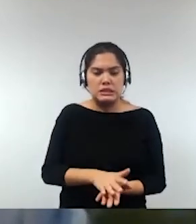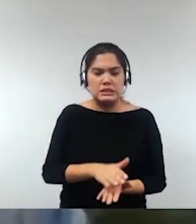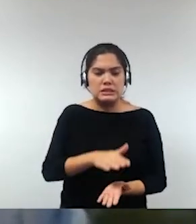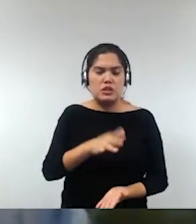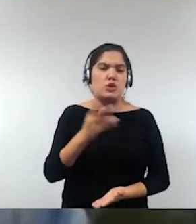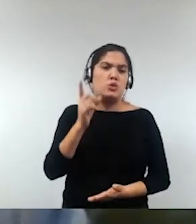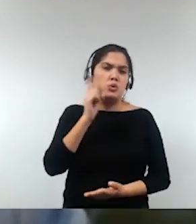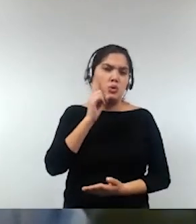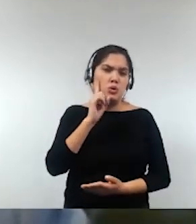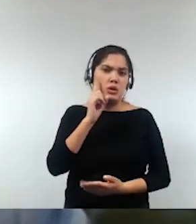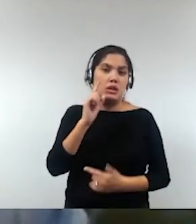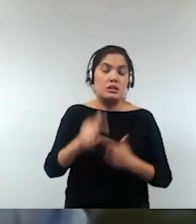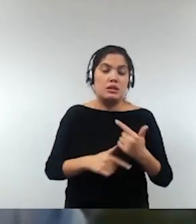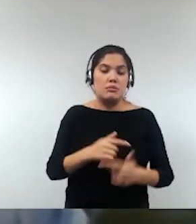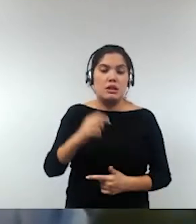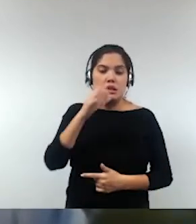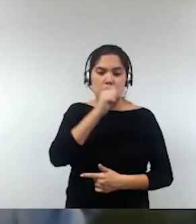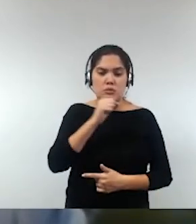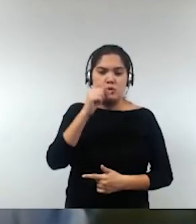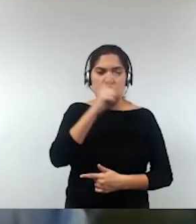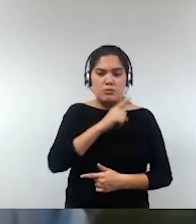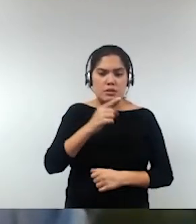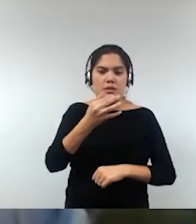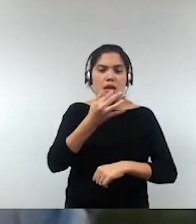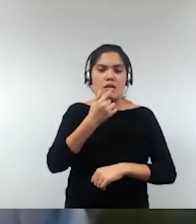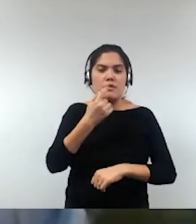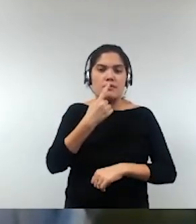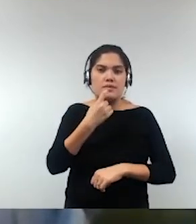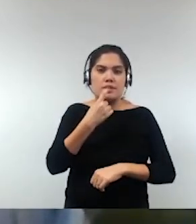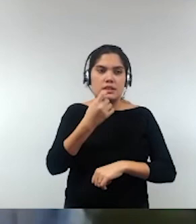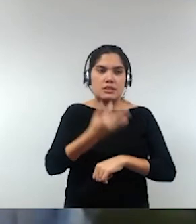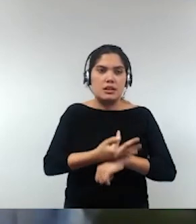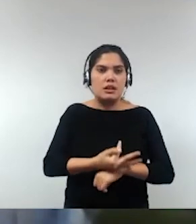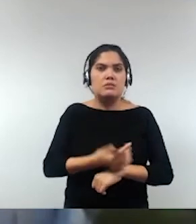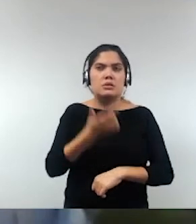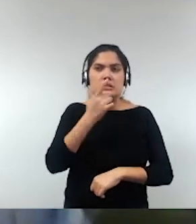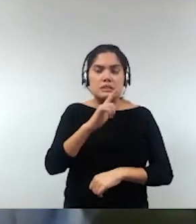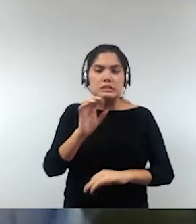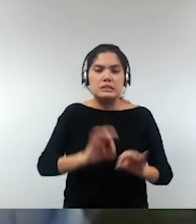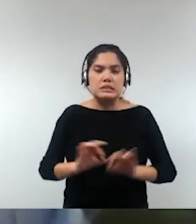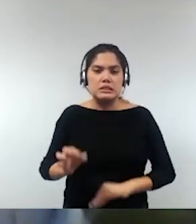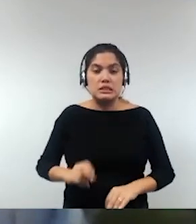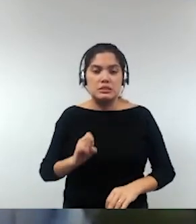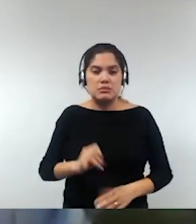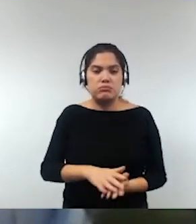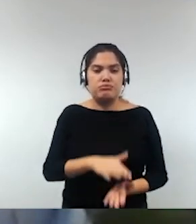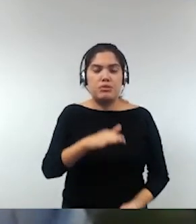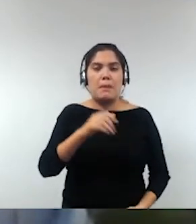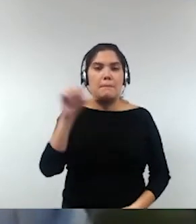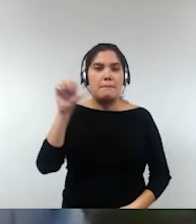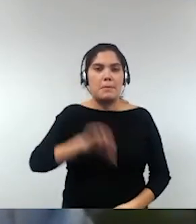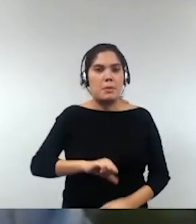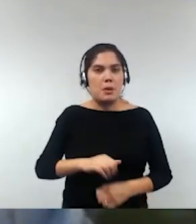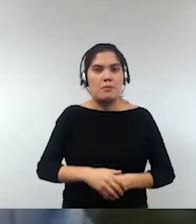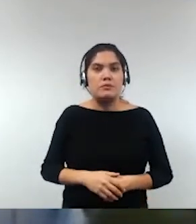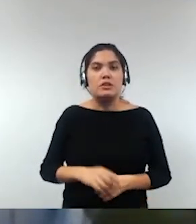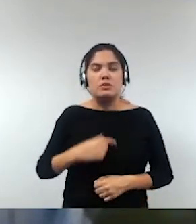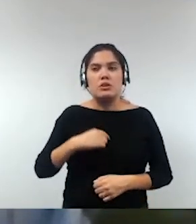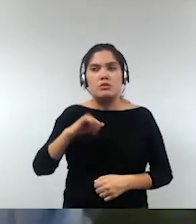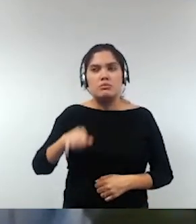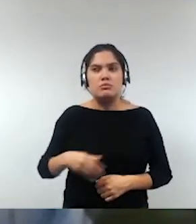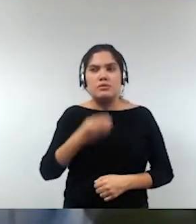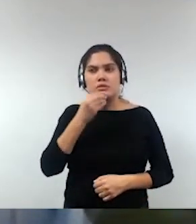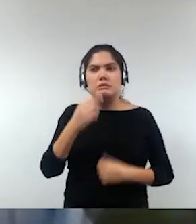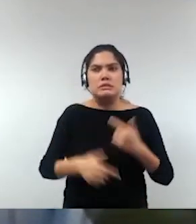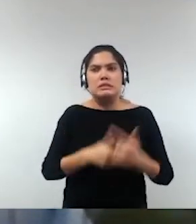os dias e trabalho sábado, domingo, feriado, para manter o acervo em dia, porque se você deixar acumular é pior. Então, eu estou aproveitando para